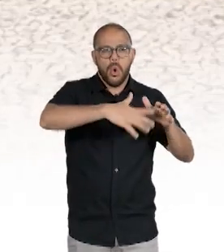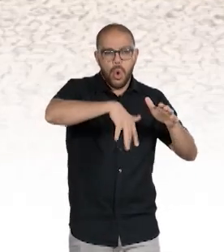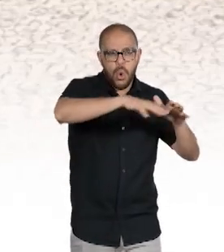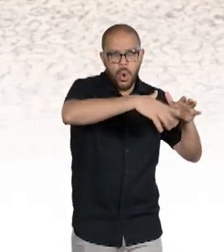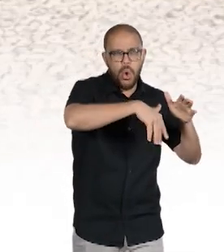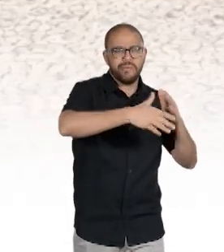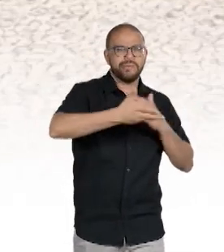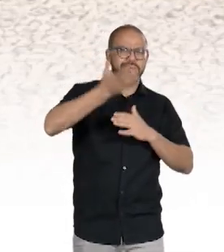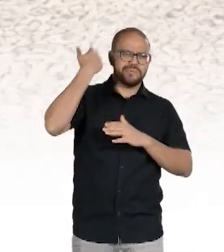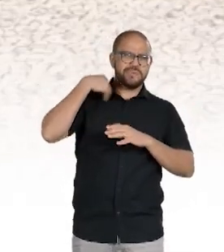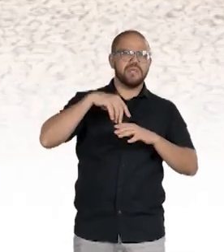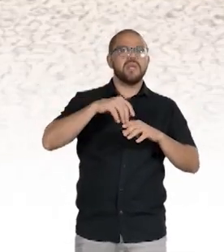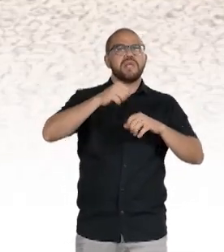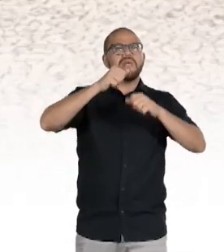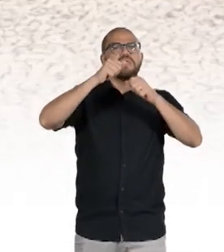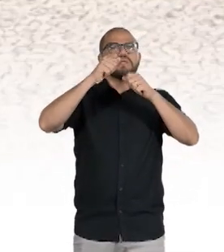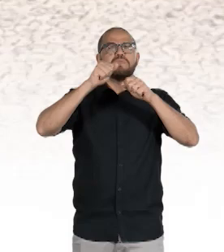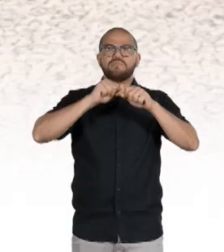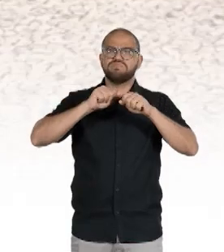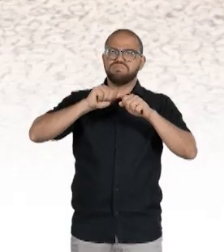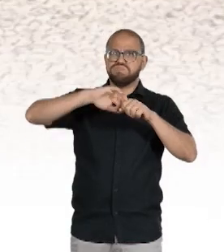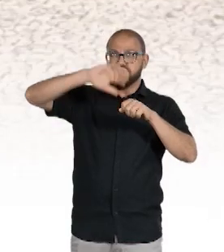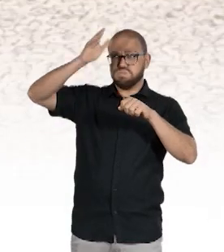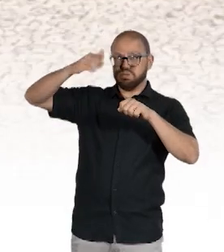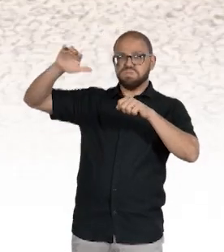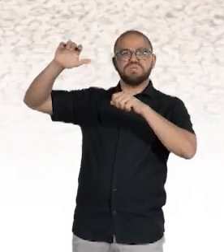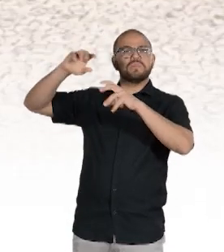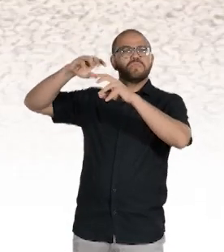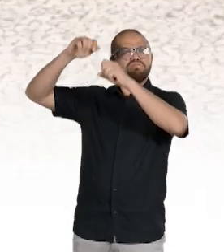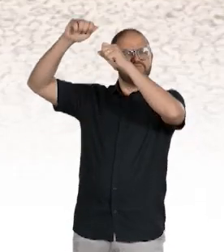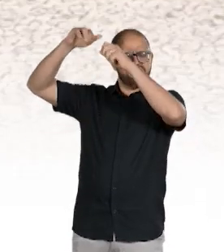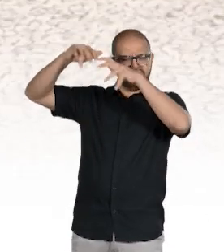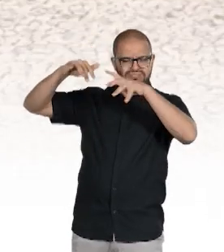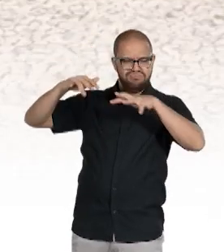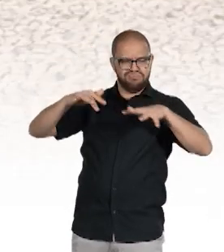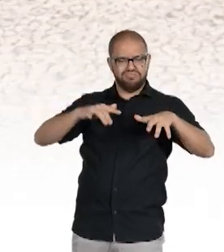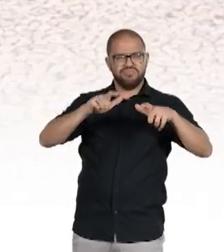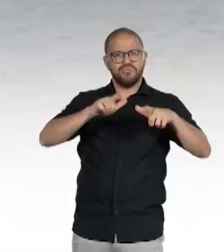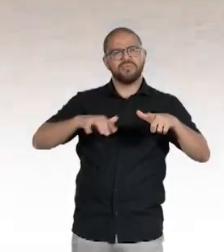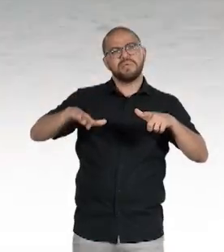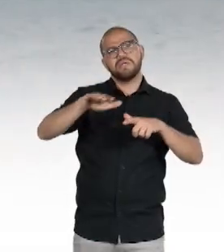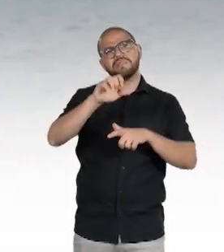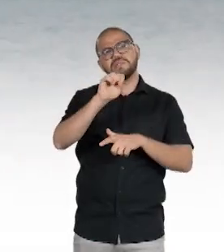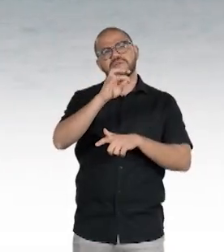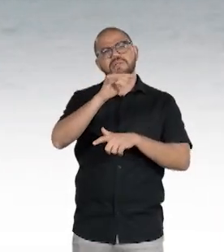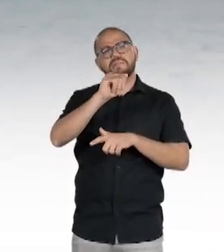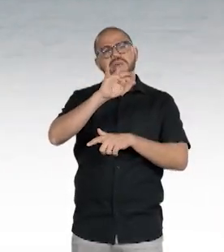que sofreram com deslizamentos no litoral paulista, na região de São Sebastião.